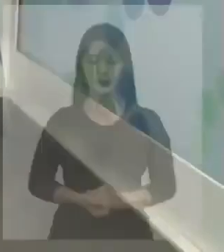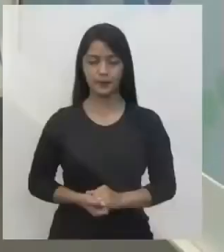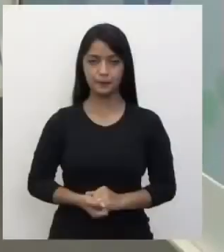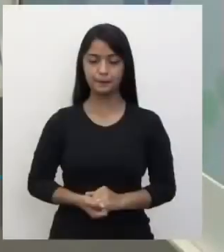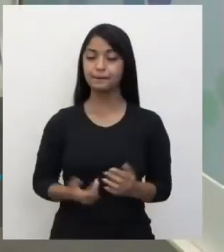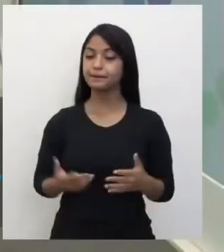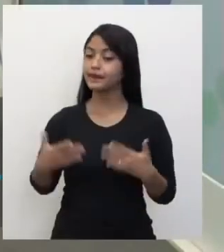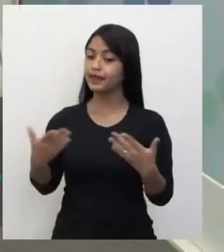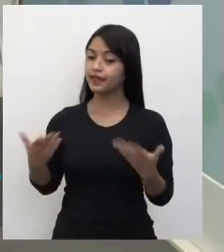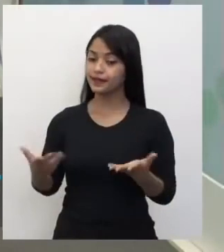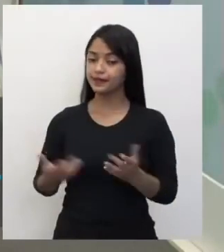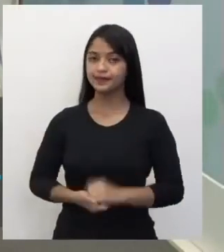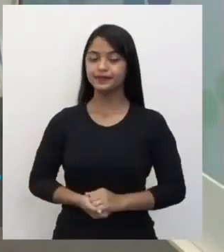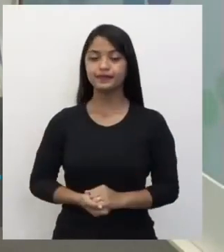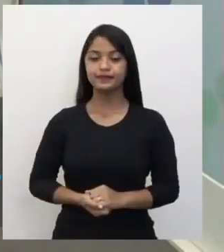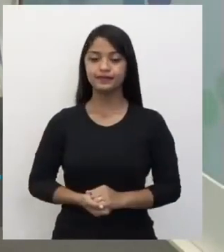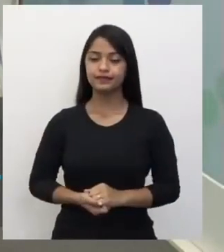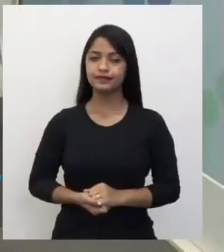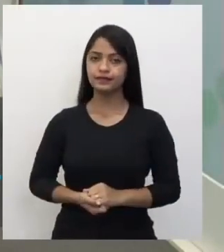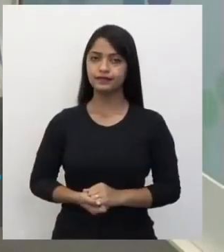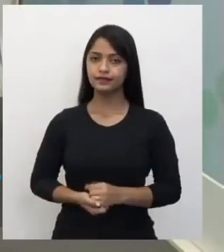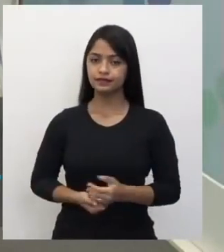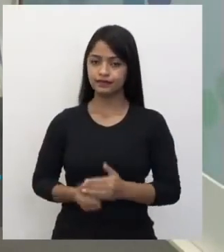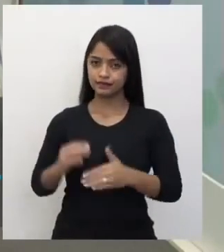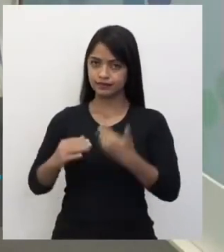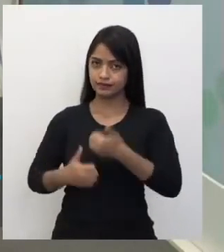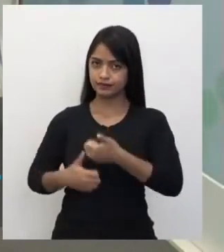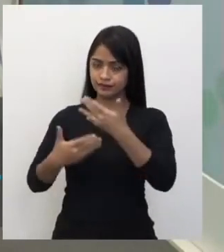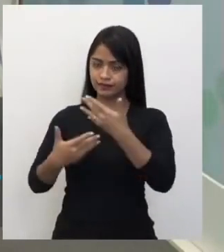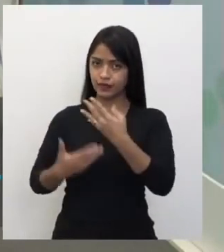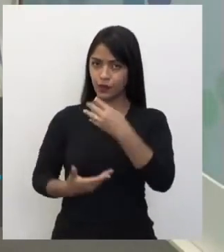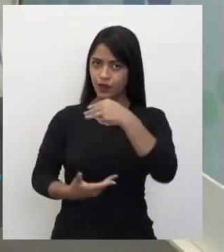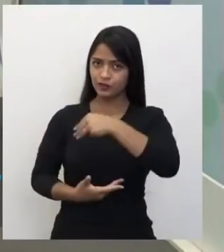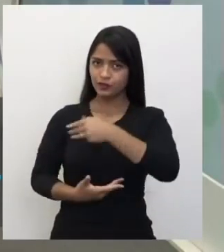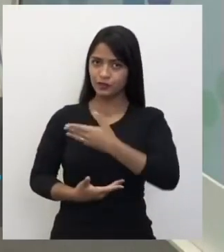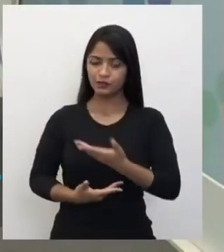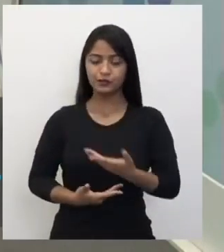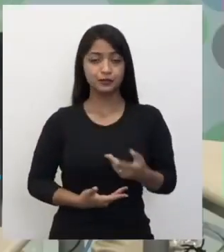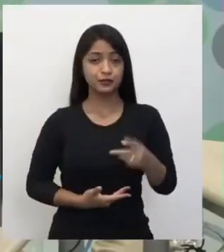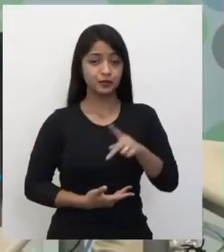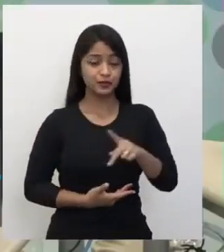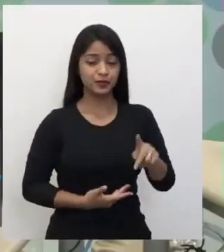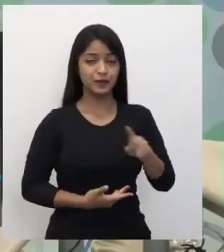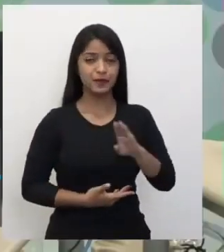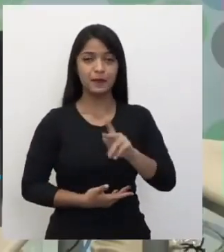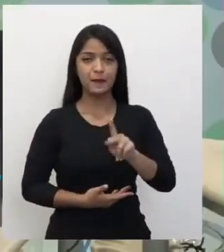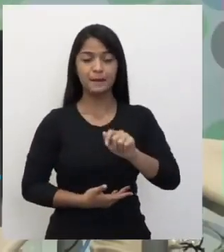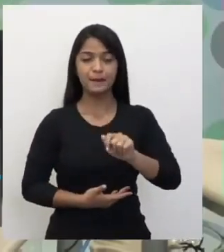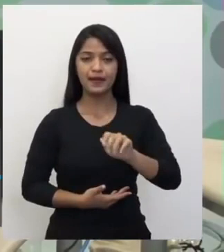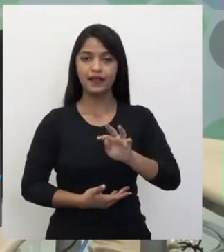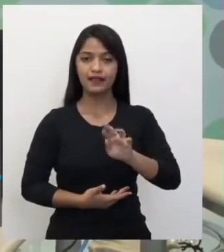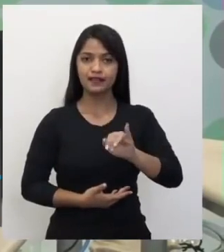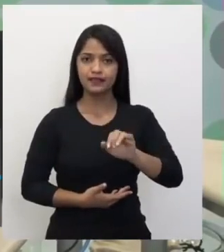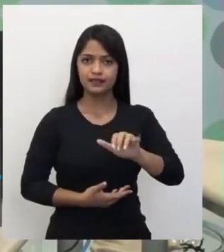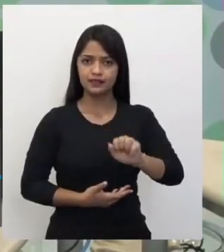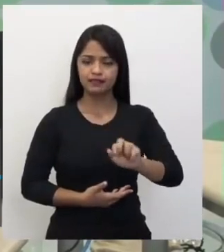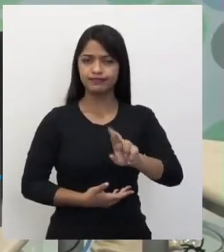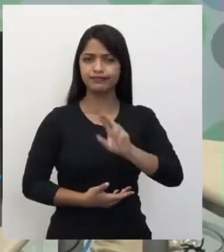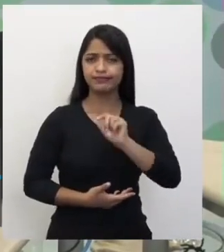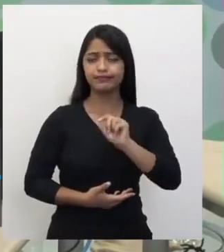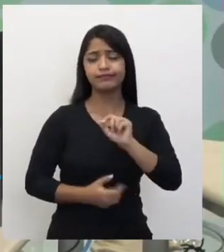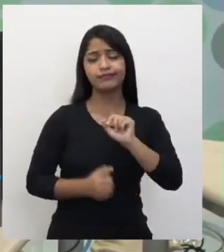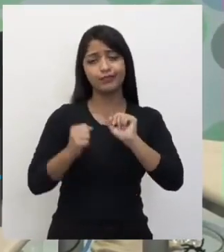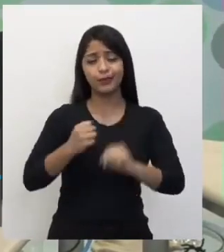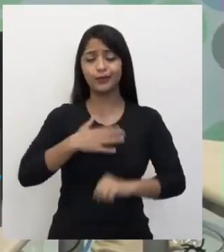E a ideia? 4 minutinhos. Eu vou colocar, da Pro Patrícia Beatriz colocou que pode influenciar os leitores com